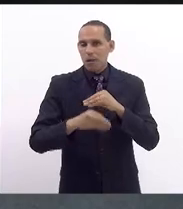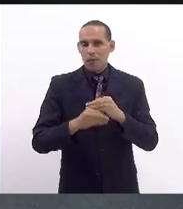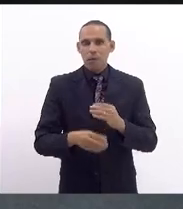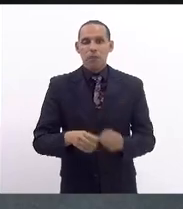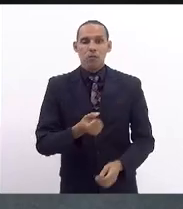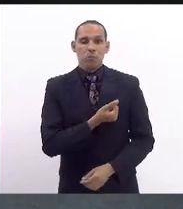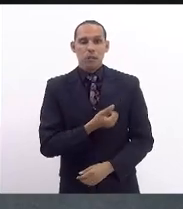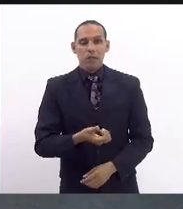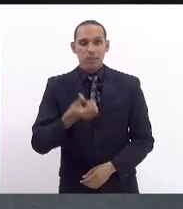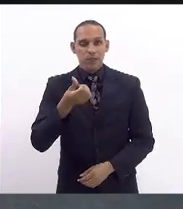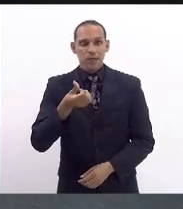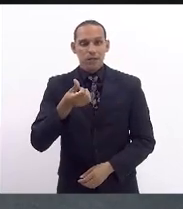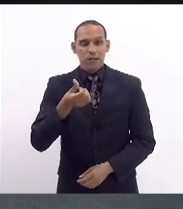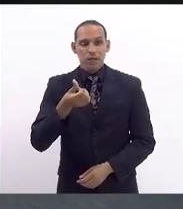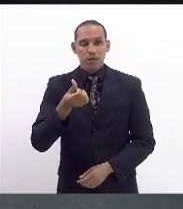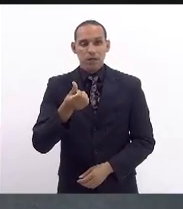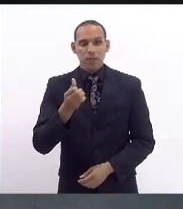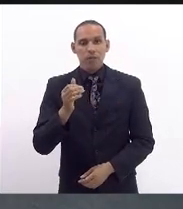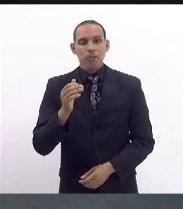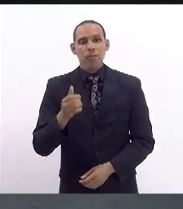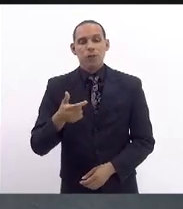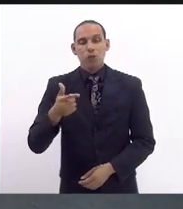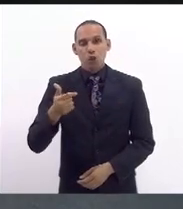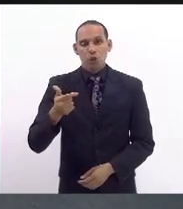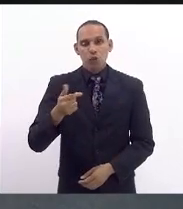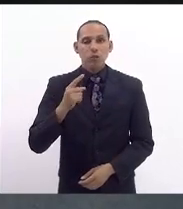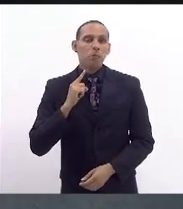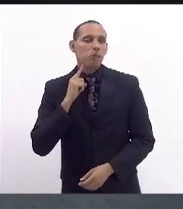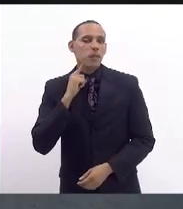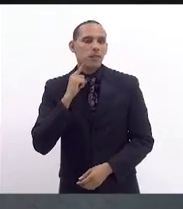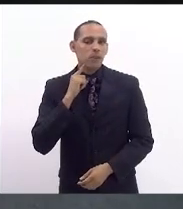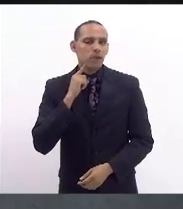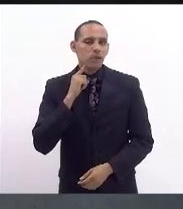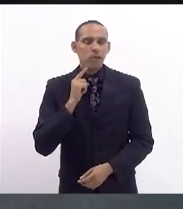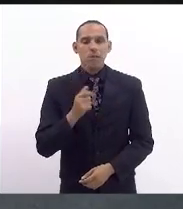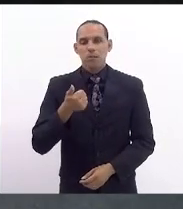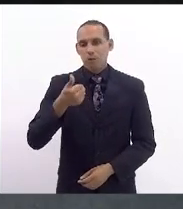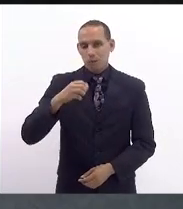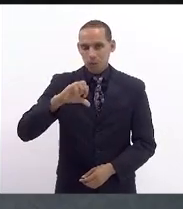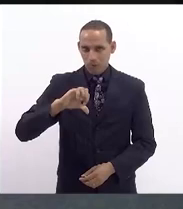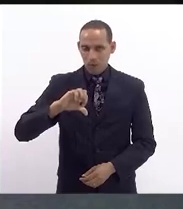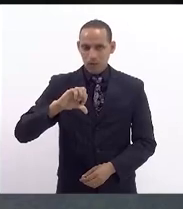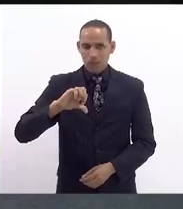nº 6 de 12 de maio de